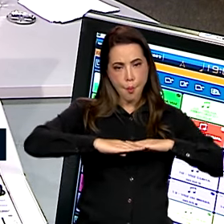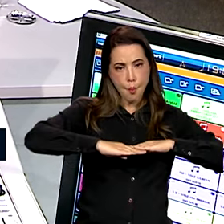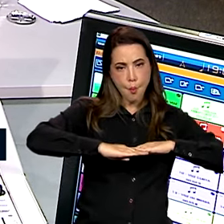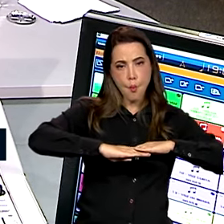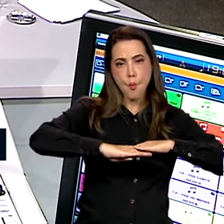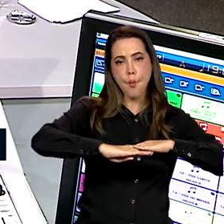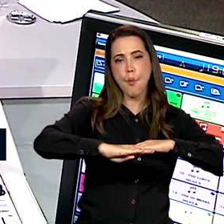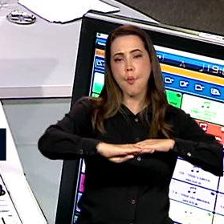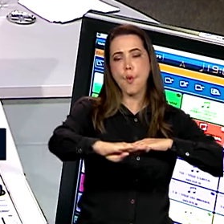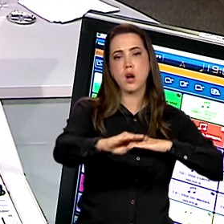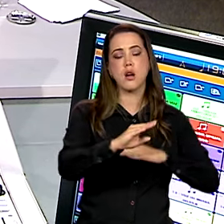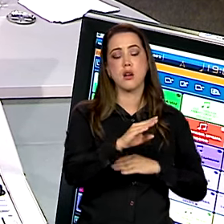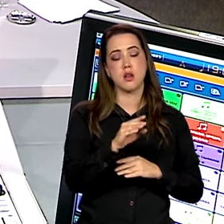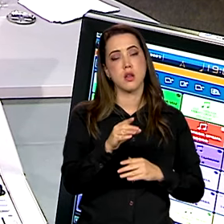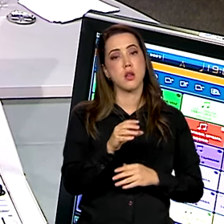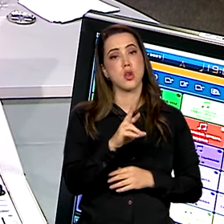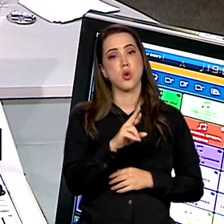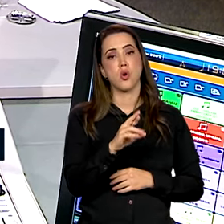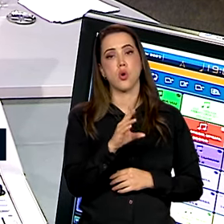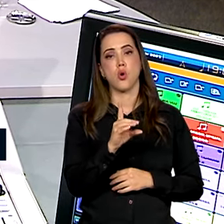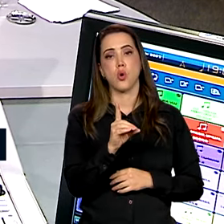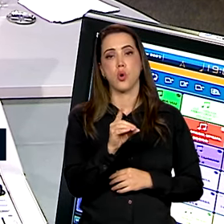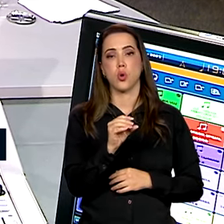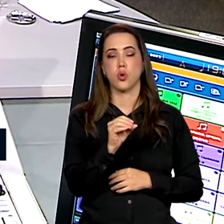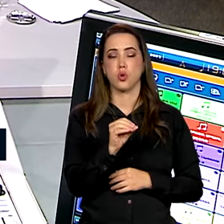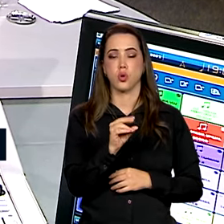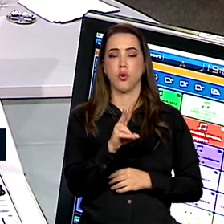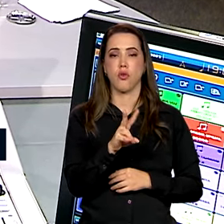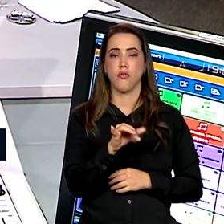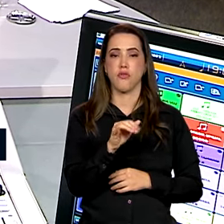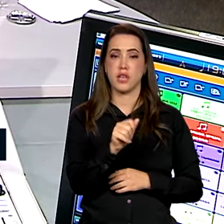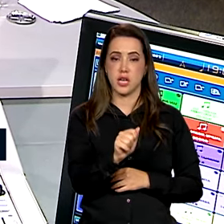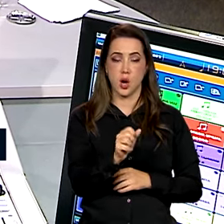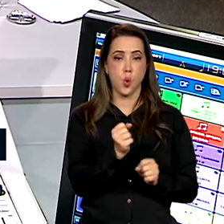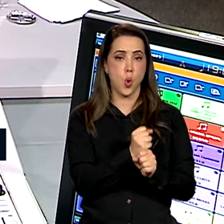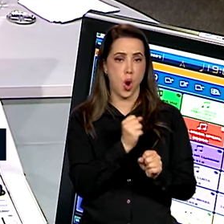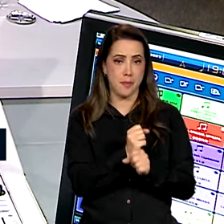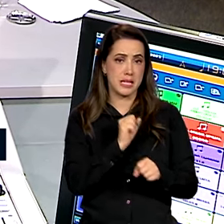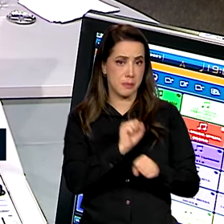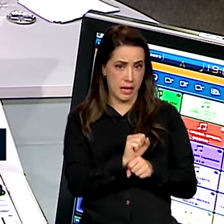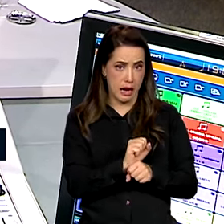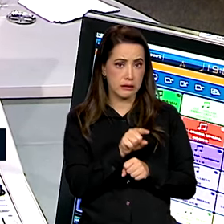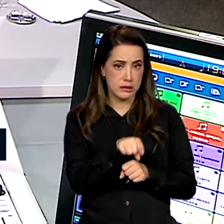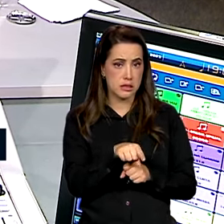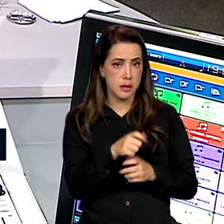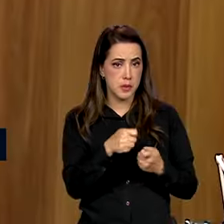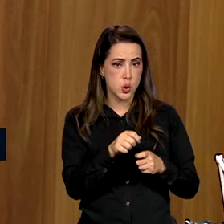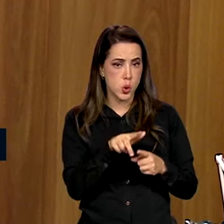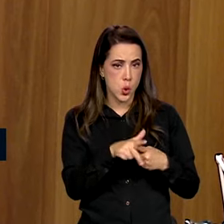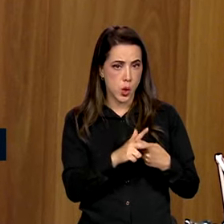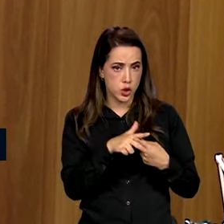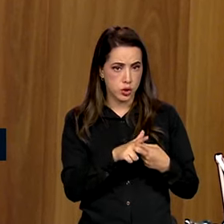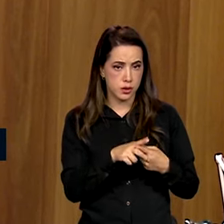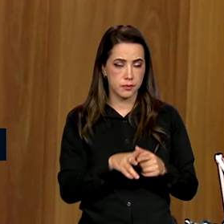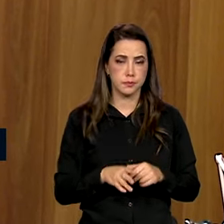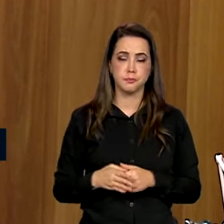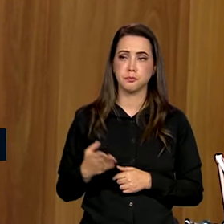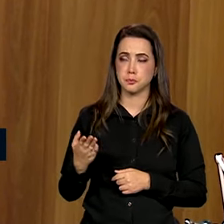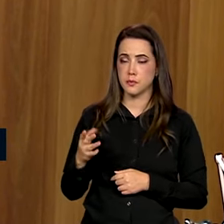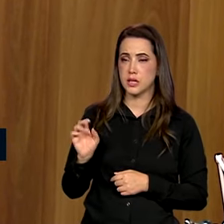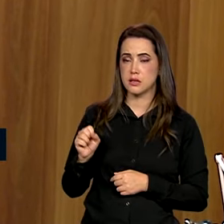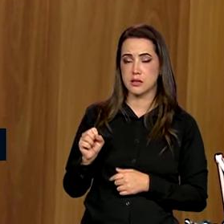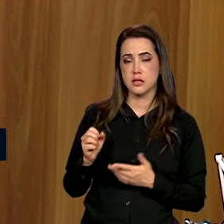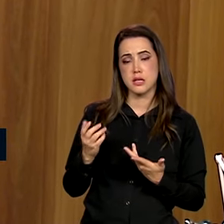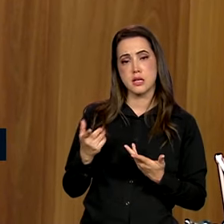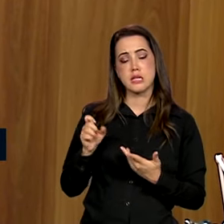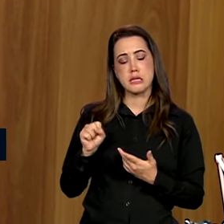são rodovias que estavam paradas com obras paradas Ministro a retomada das obras paralisadas foi prioridade o